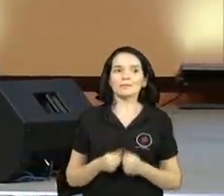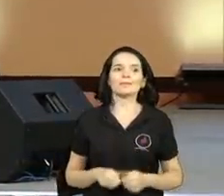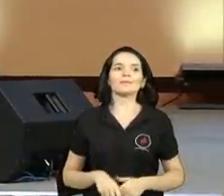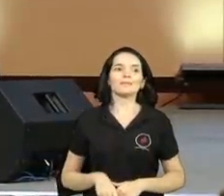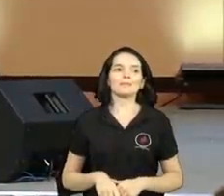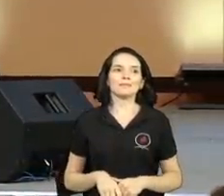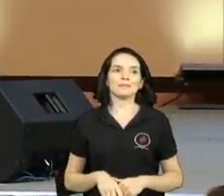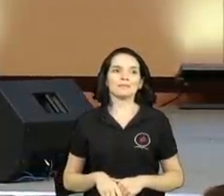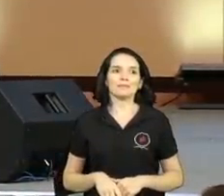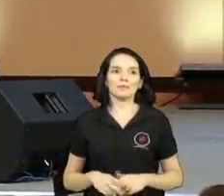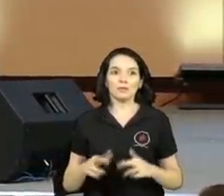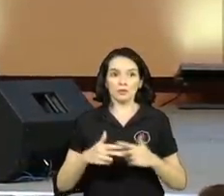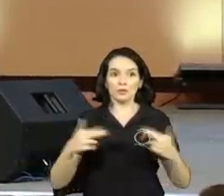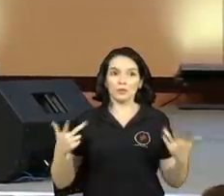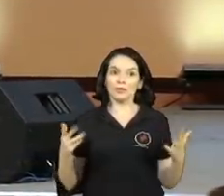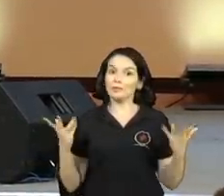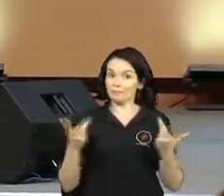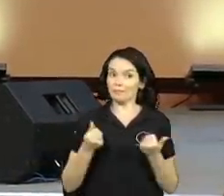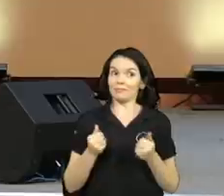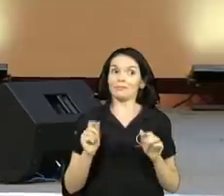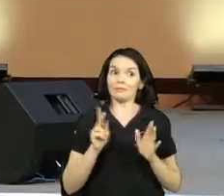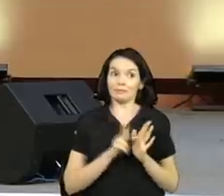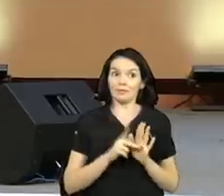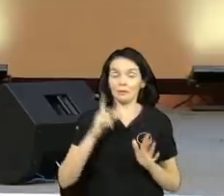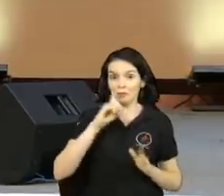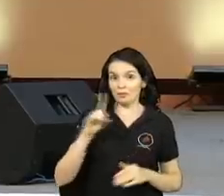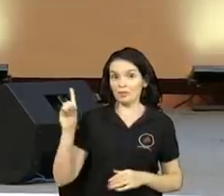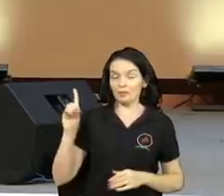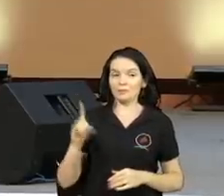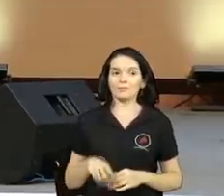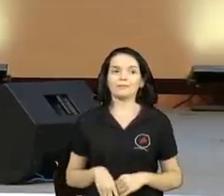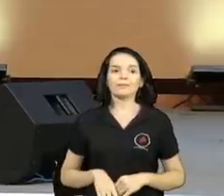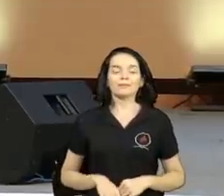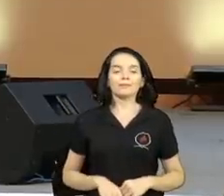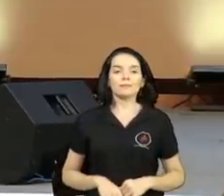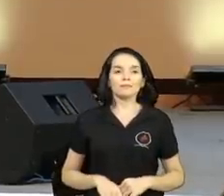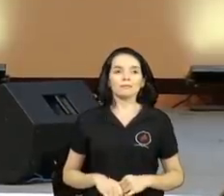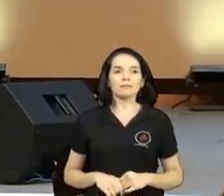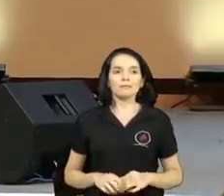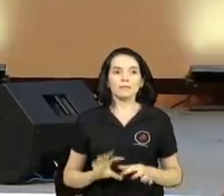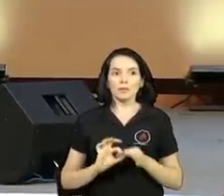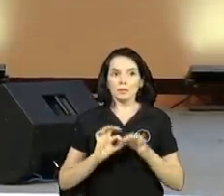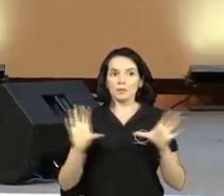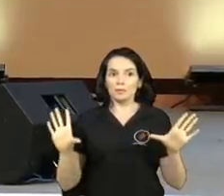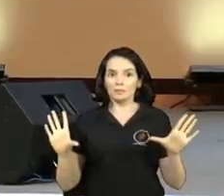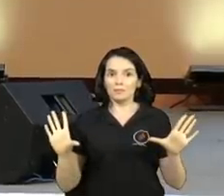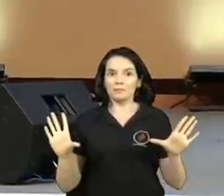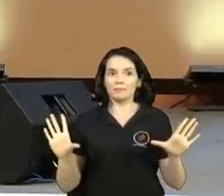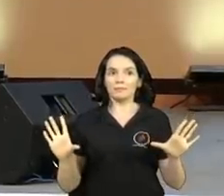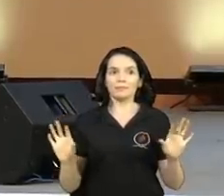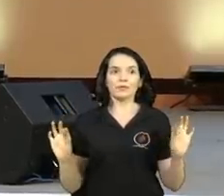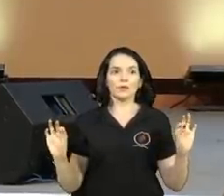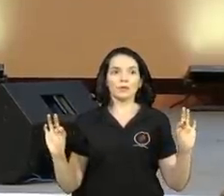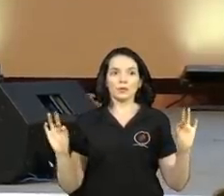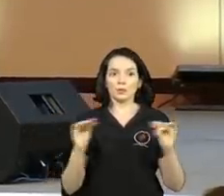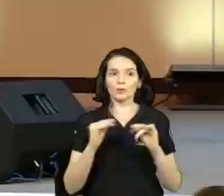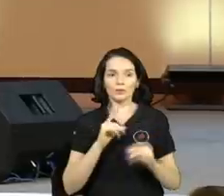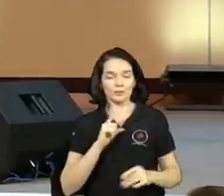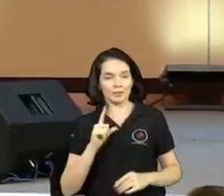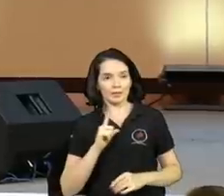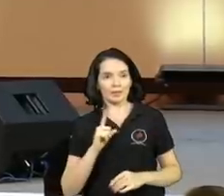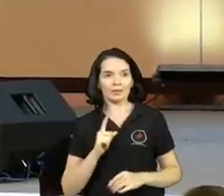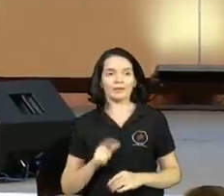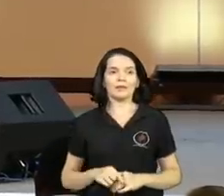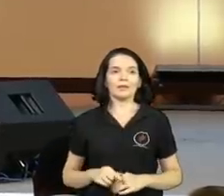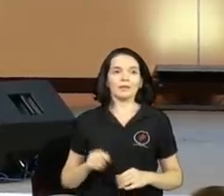maravilhas. E o incrível é que isso está à disposição para todos. Para todo aquele que